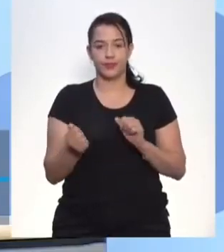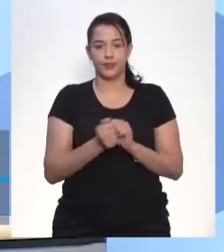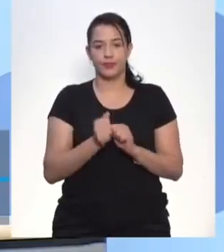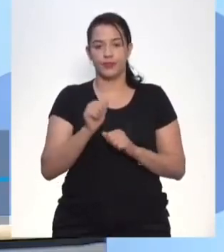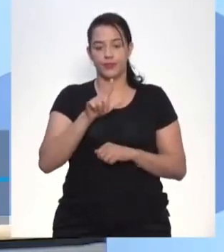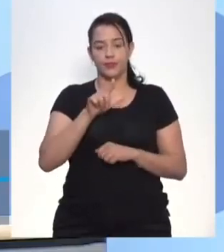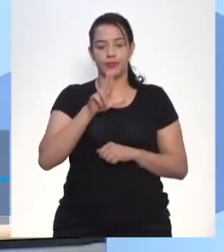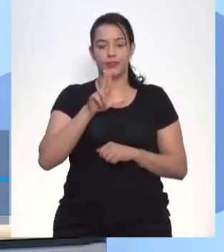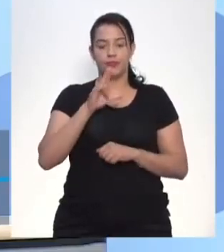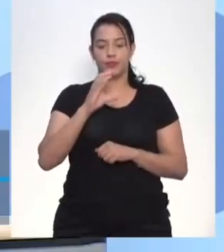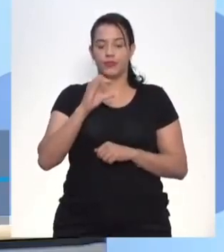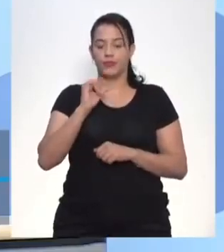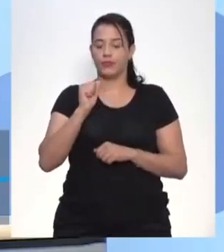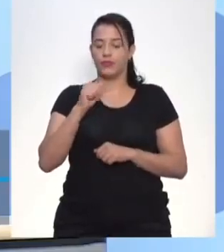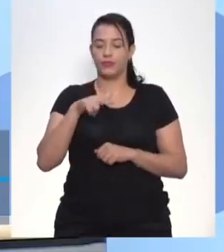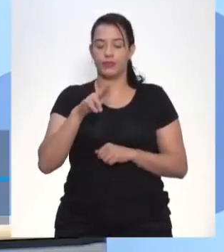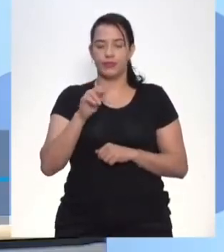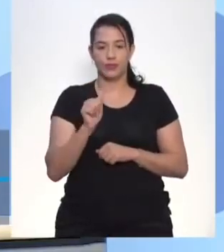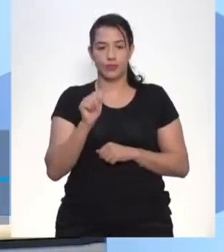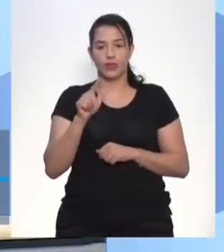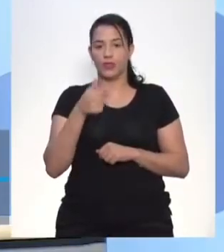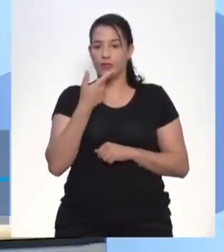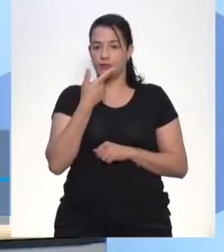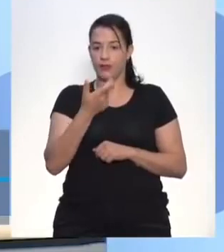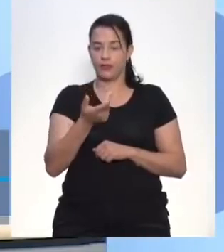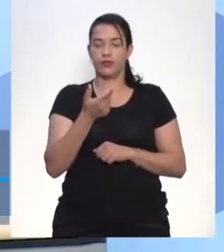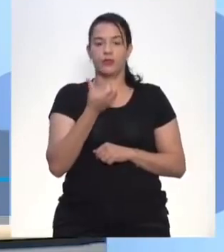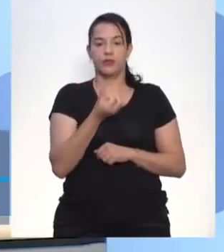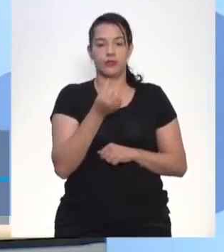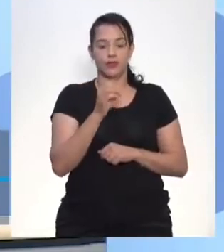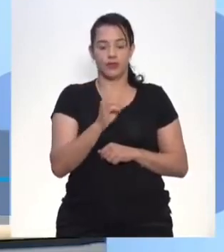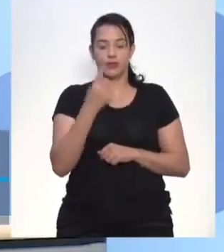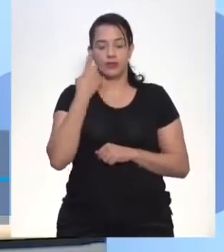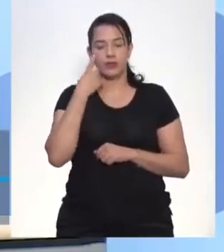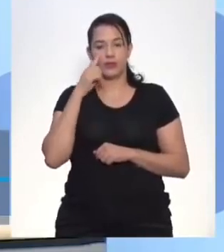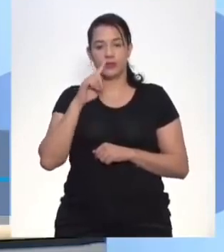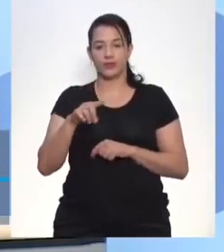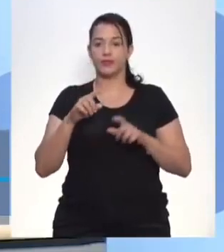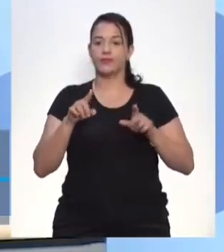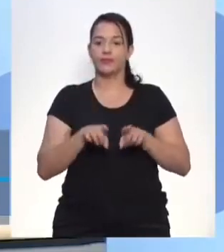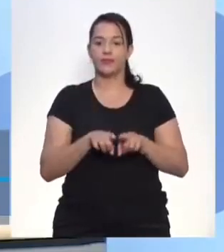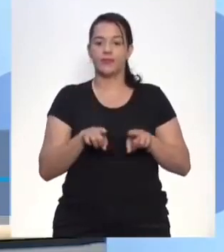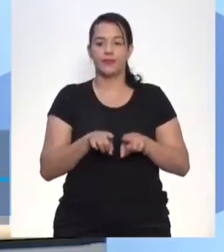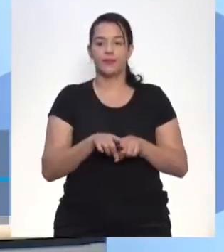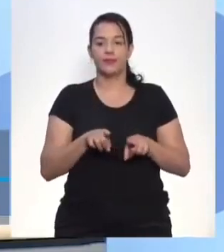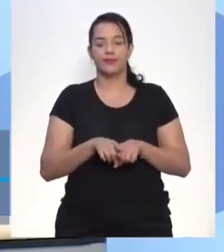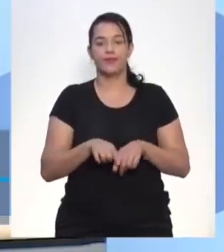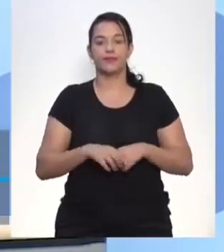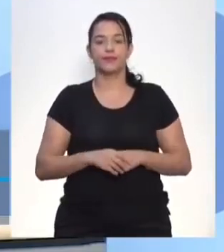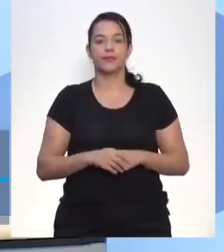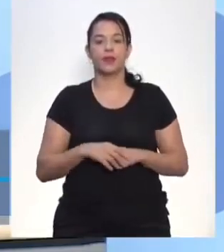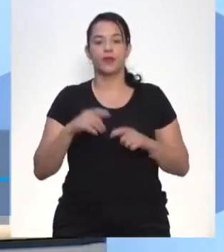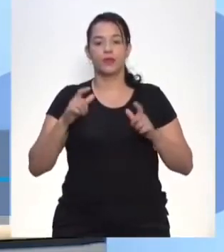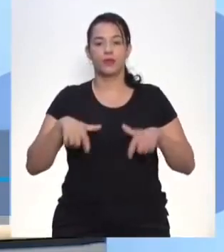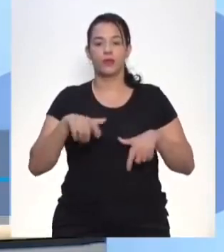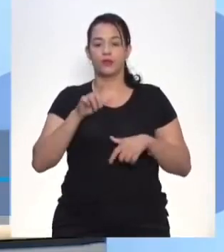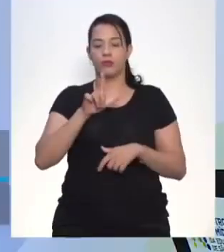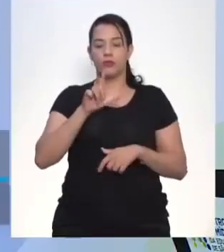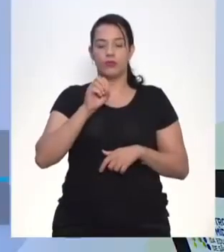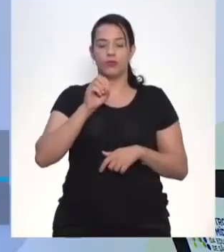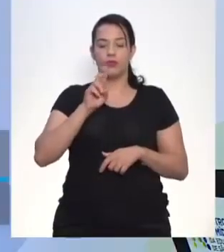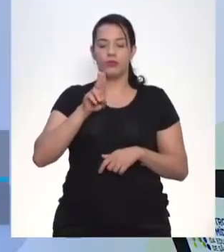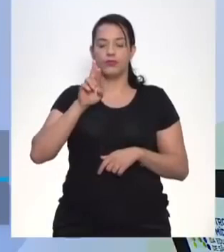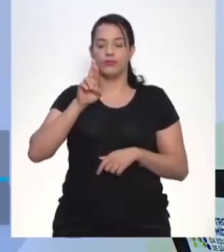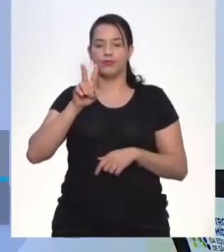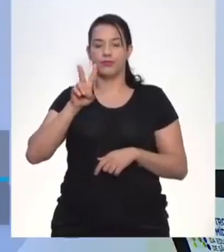que é daqui a 60 dias, é de Ladeira Louveira. Um grande abraço aí para Louveira. Isso